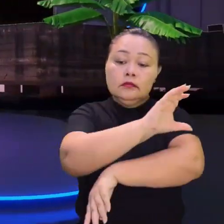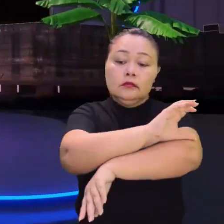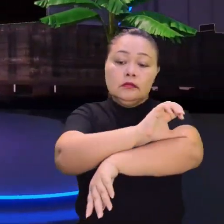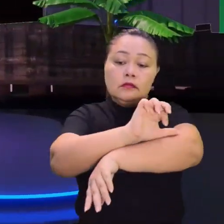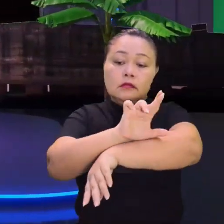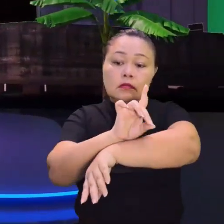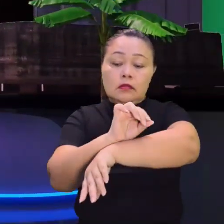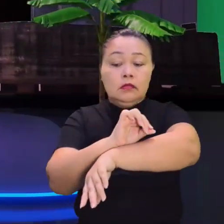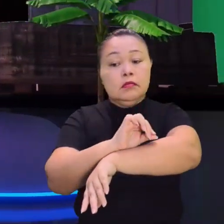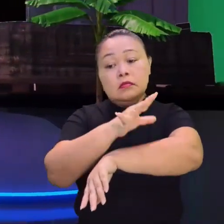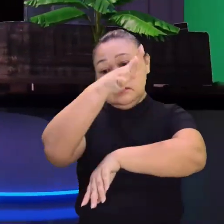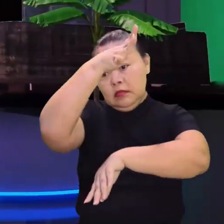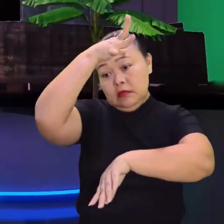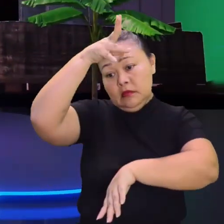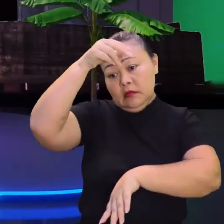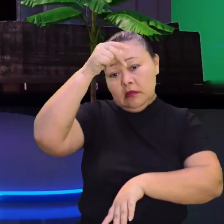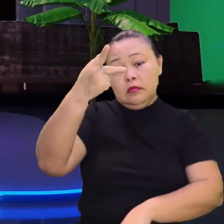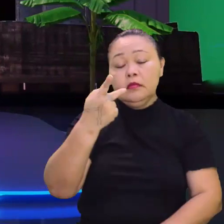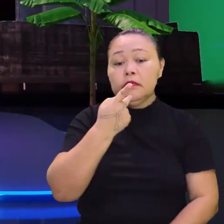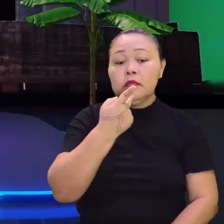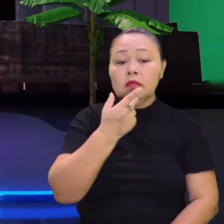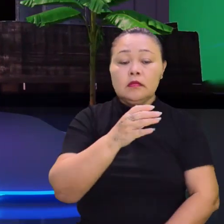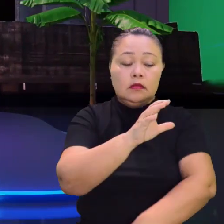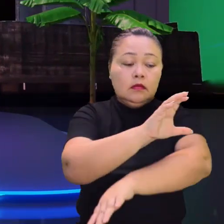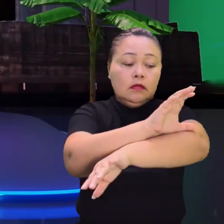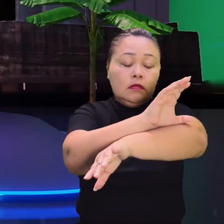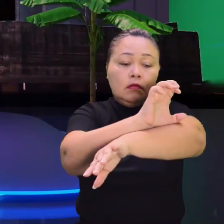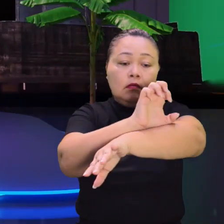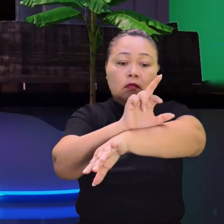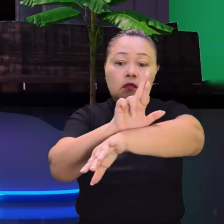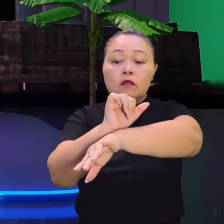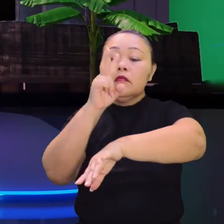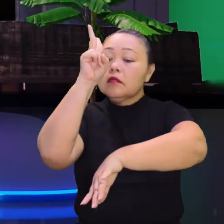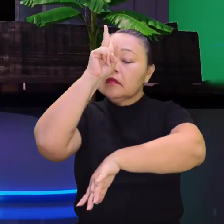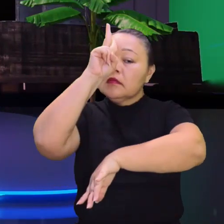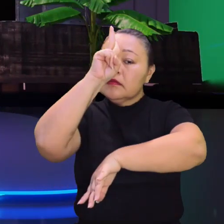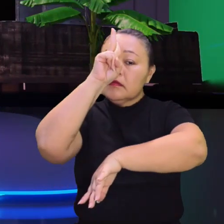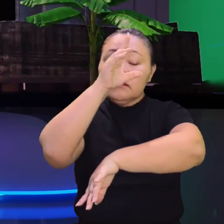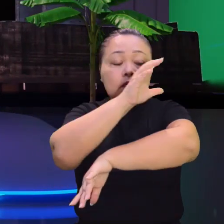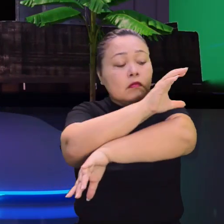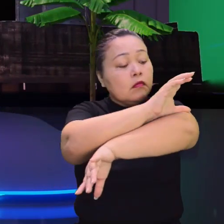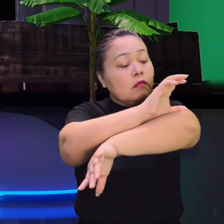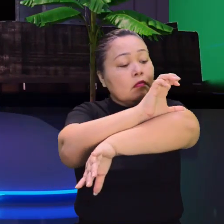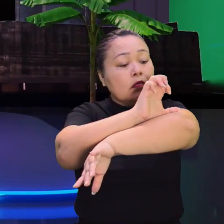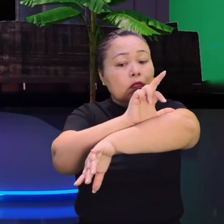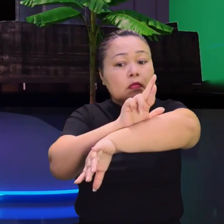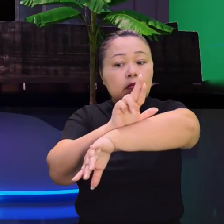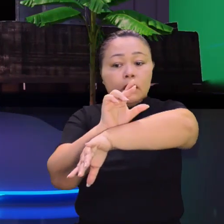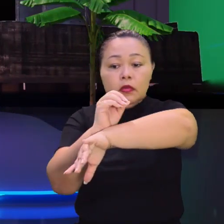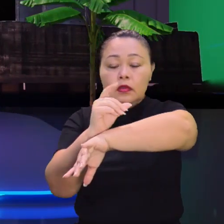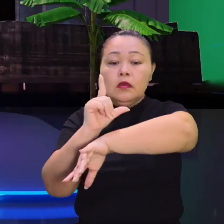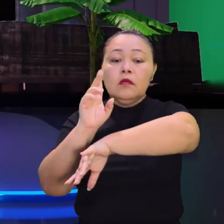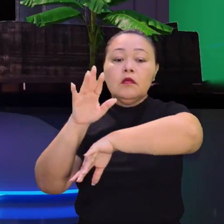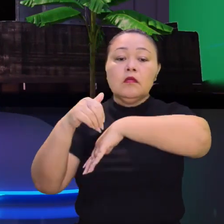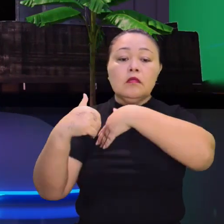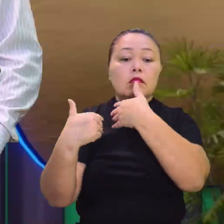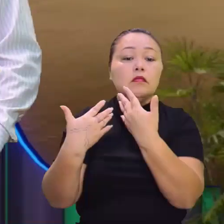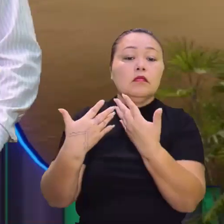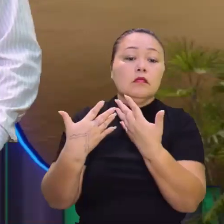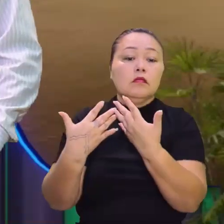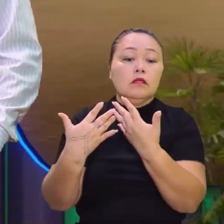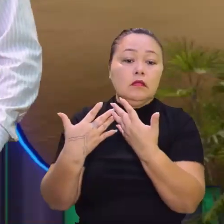bioma amazônico. Muito bem. E falar de cerrado aqui em Rondônia é lembrar o seguinte, que esse cerrado, ele